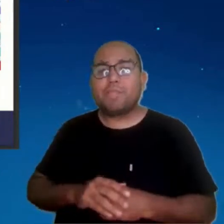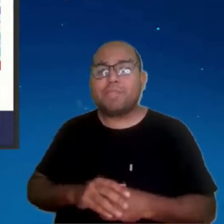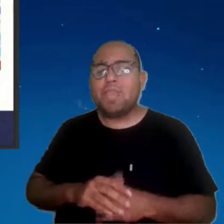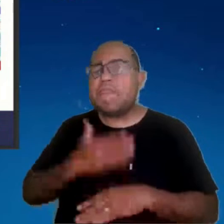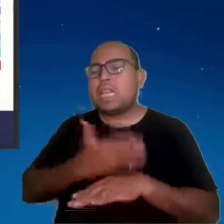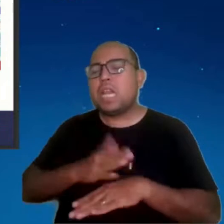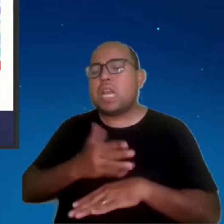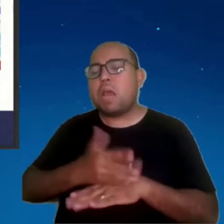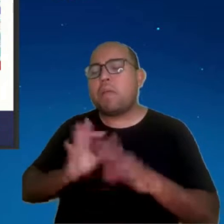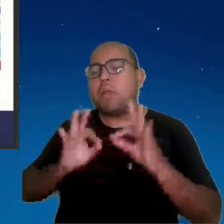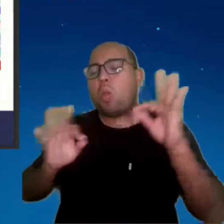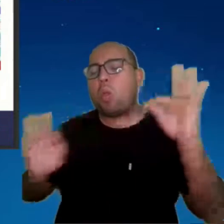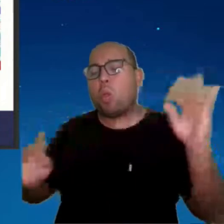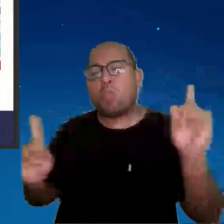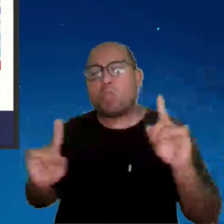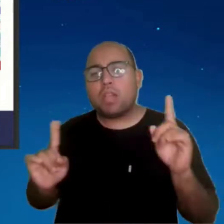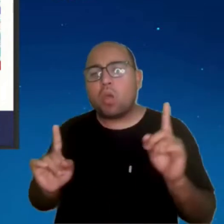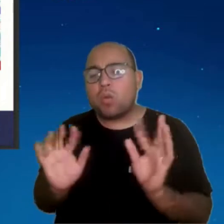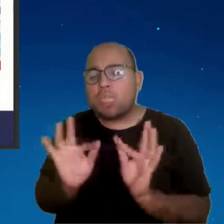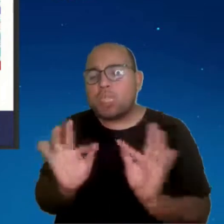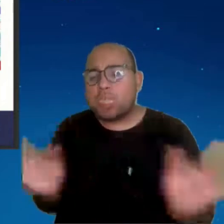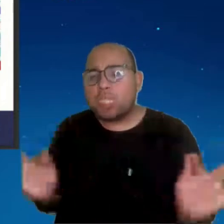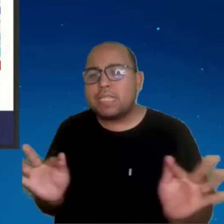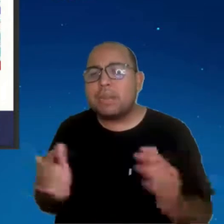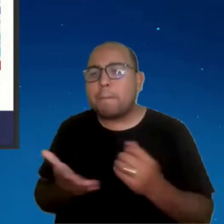longos, são pequenos